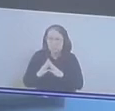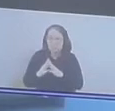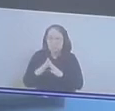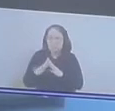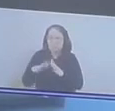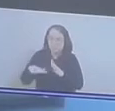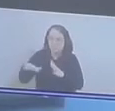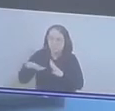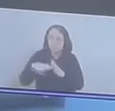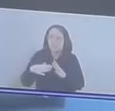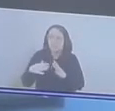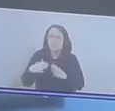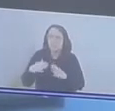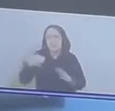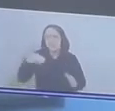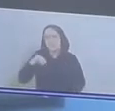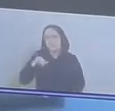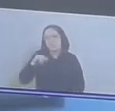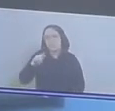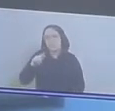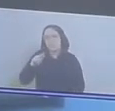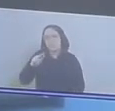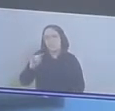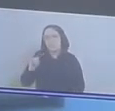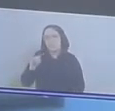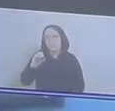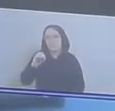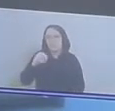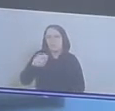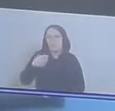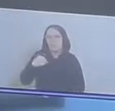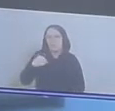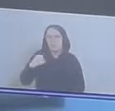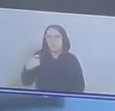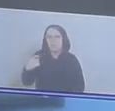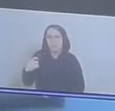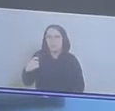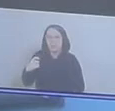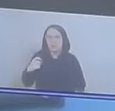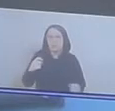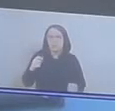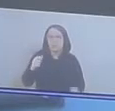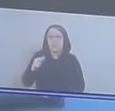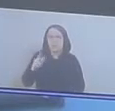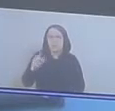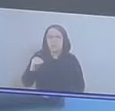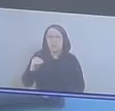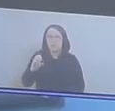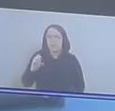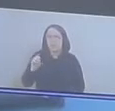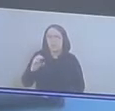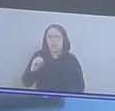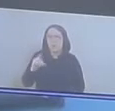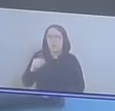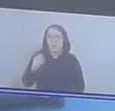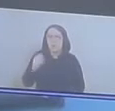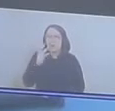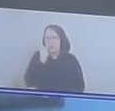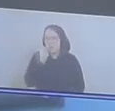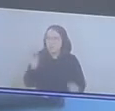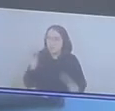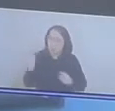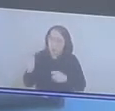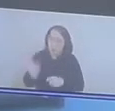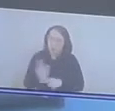a MIG, a Onyx Import e a Autoescola Limão, que ajudaram com essa volta da